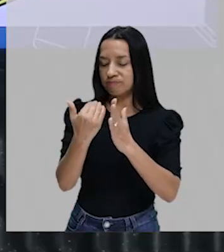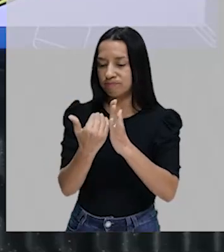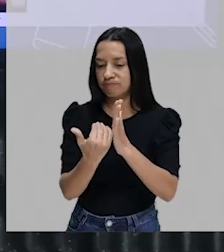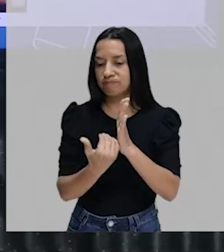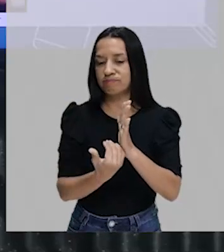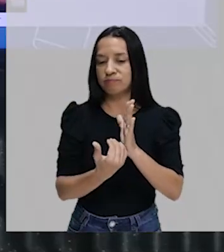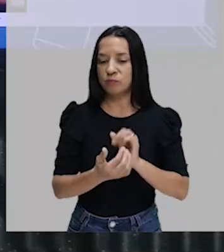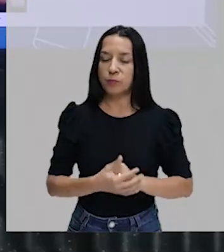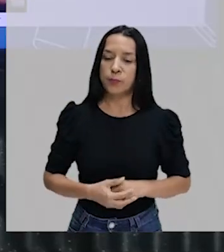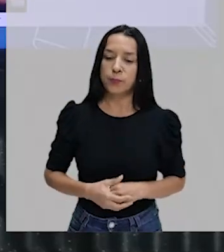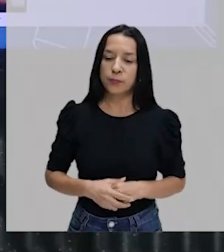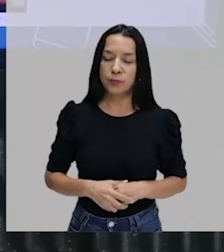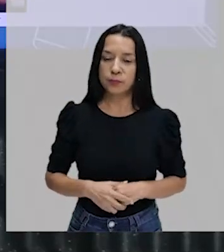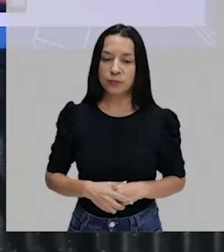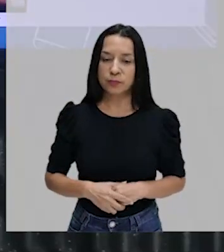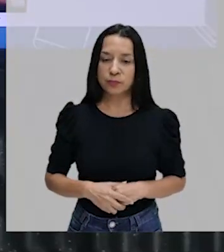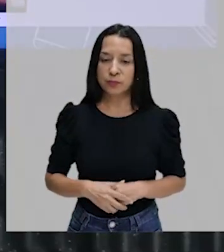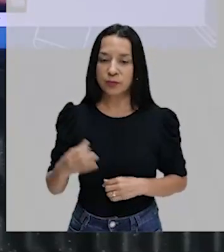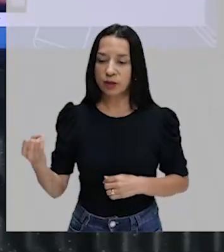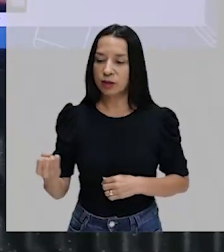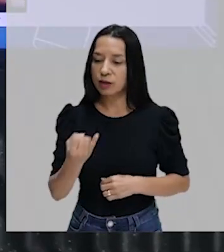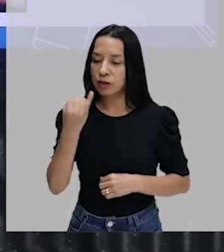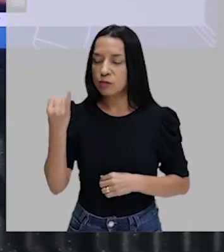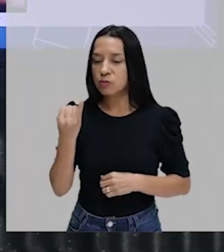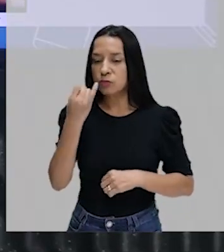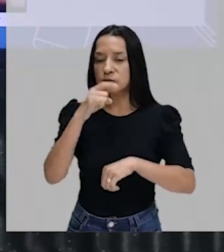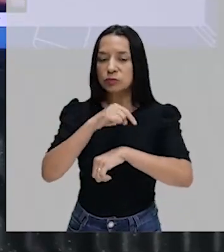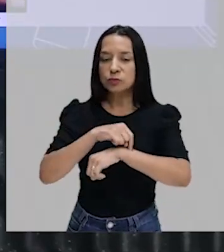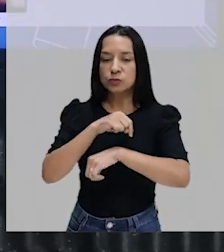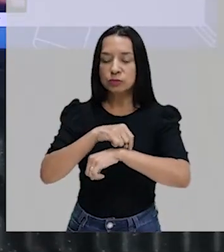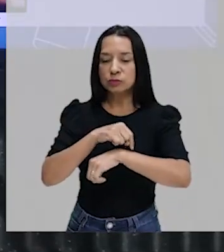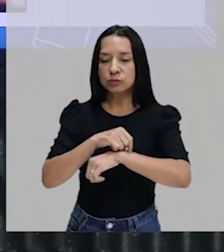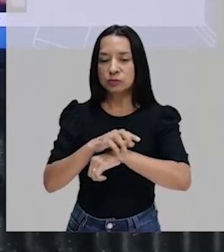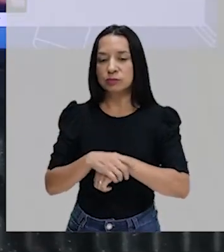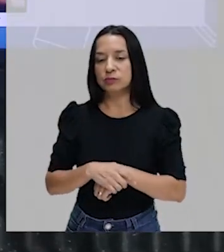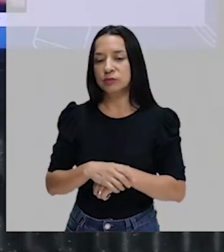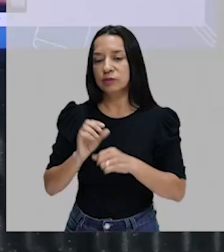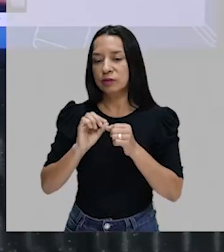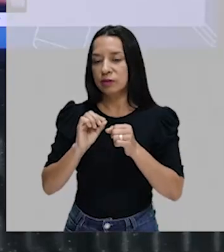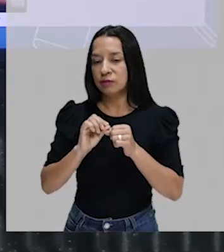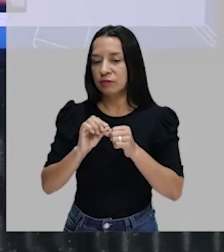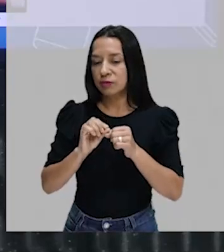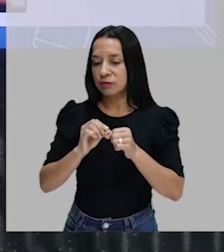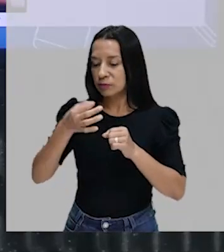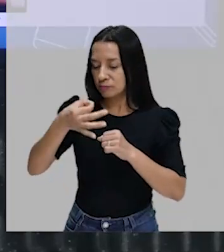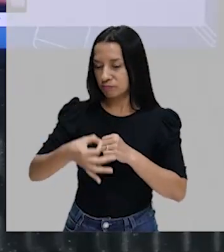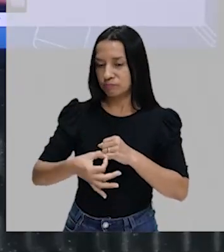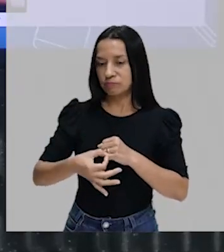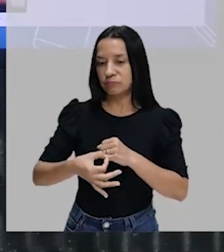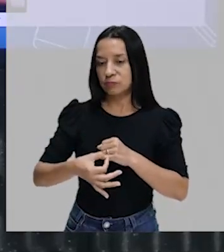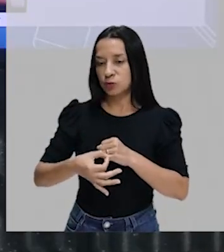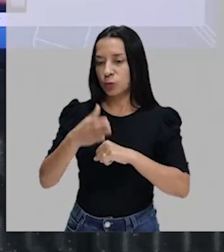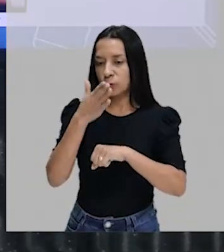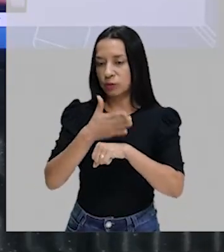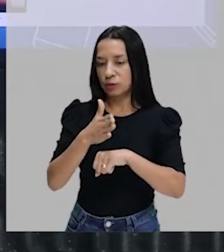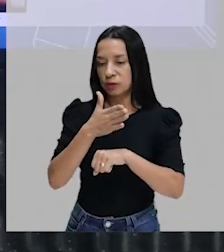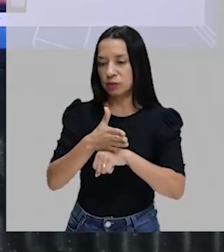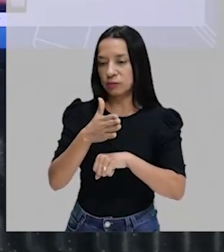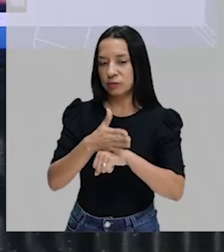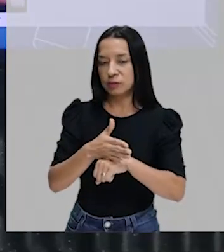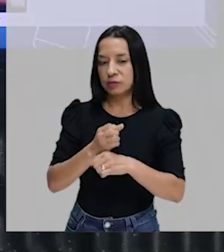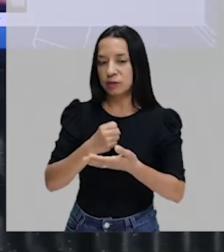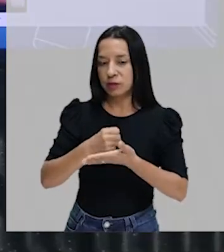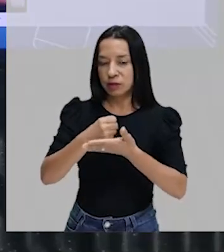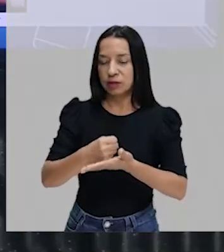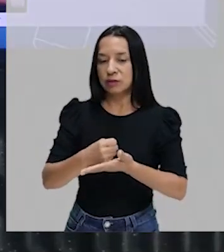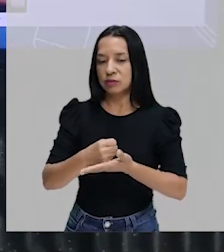tá? A importância da periodização. Quando realizado da maneira correta, o treinamento